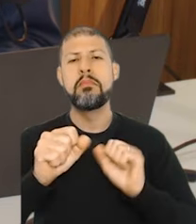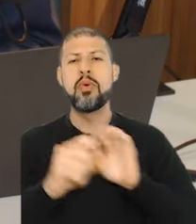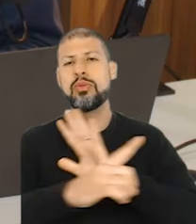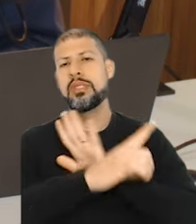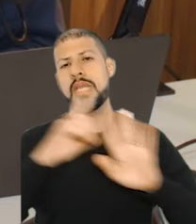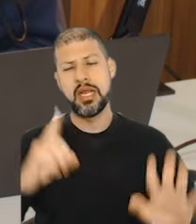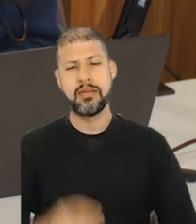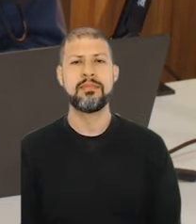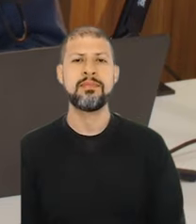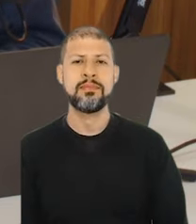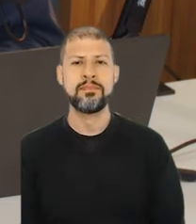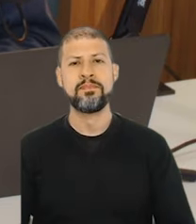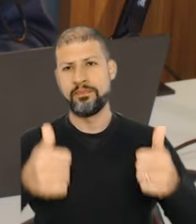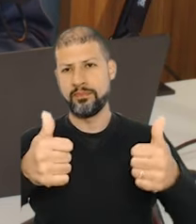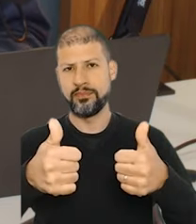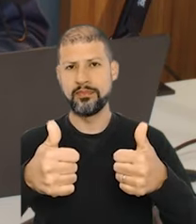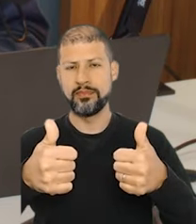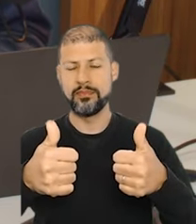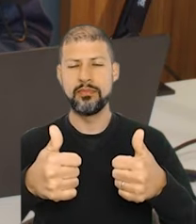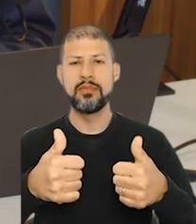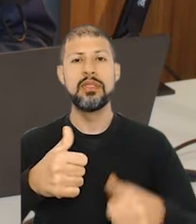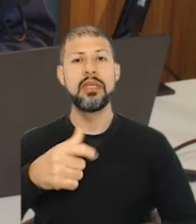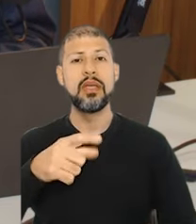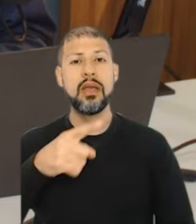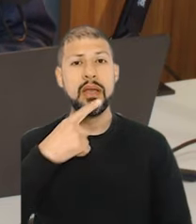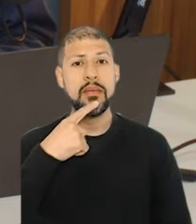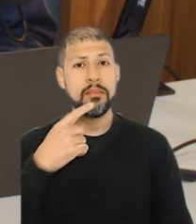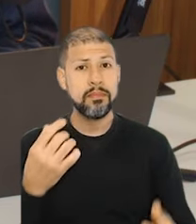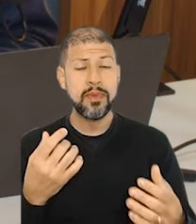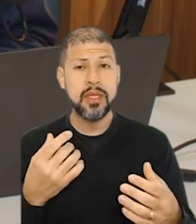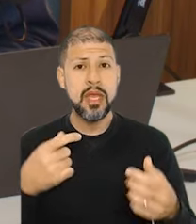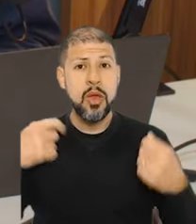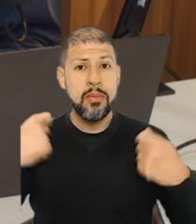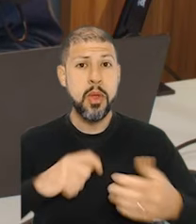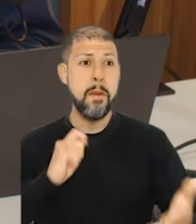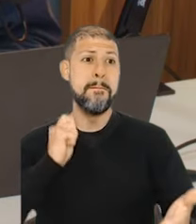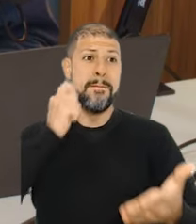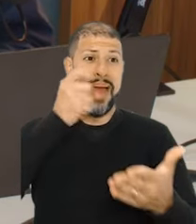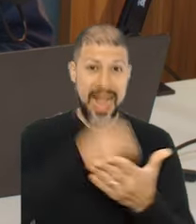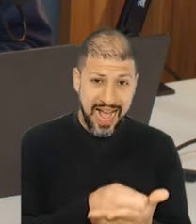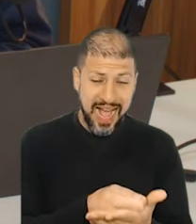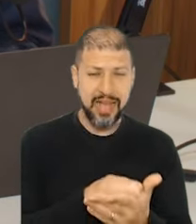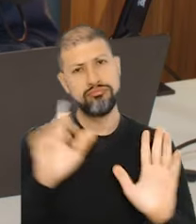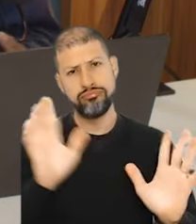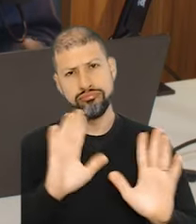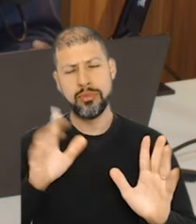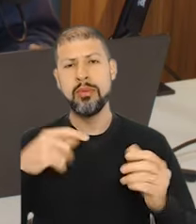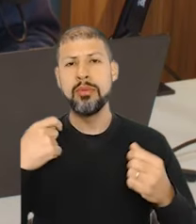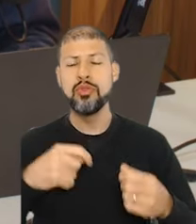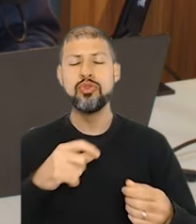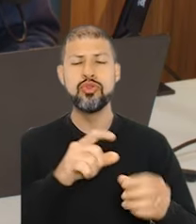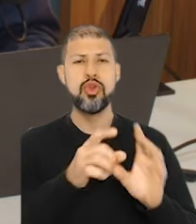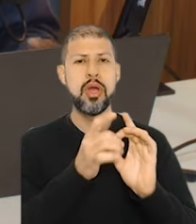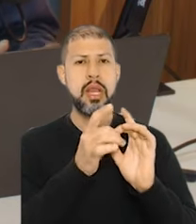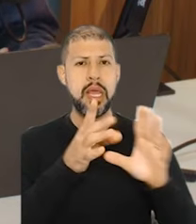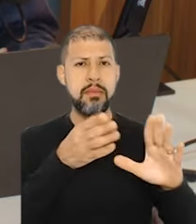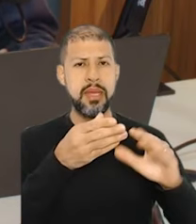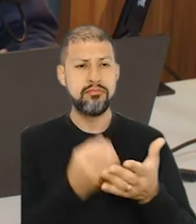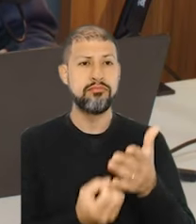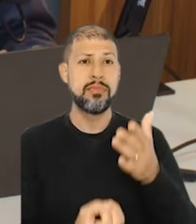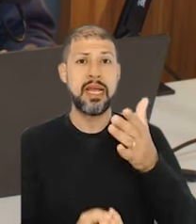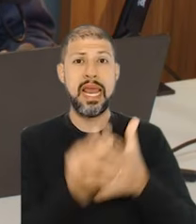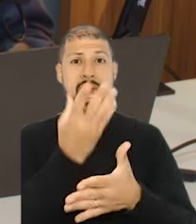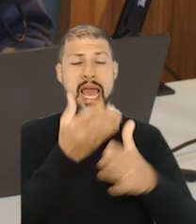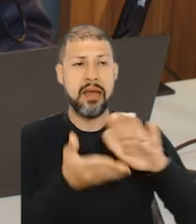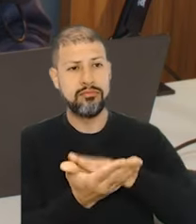declaração perito E aí lembrando não necessariamente eu preciso pagar a das eu preciso apurar para liberar a declaração de